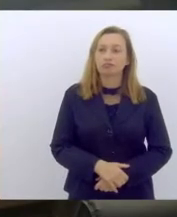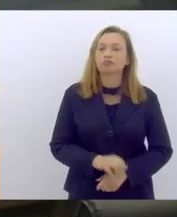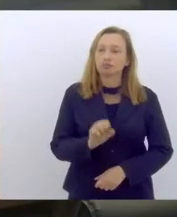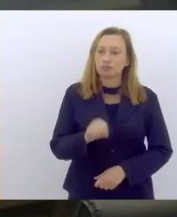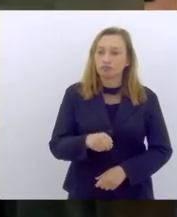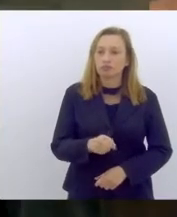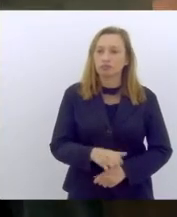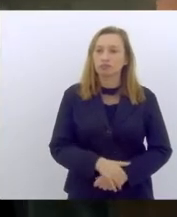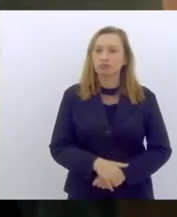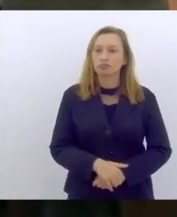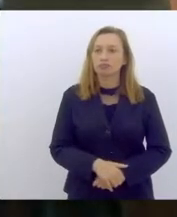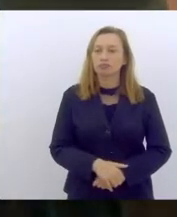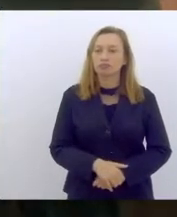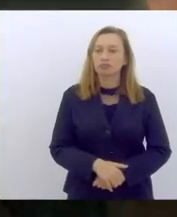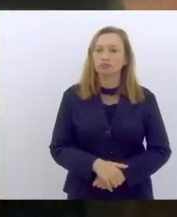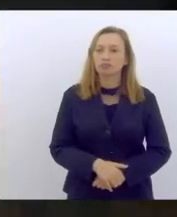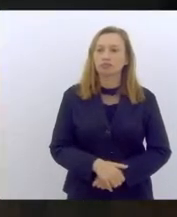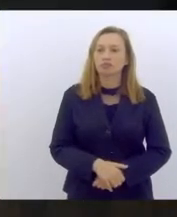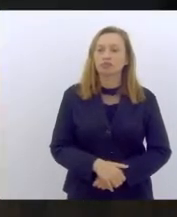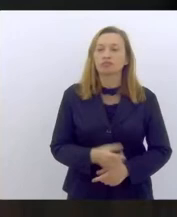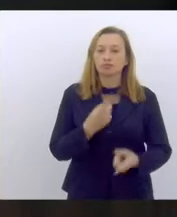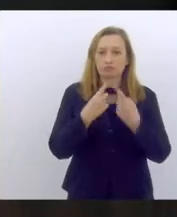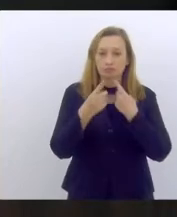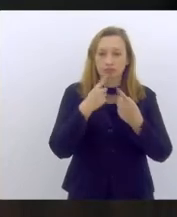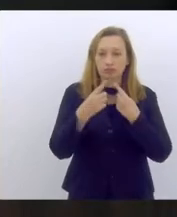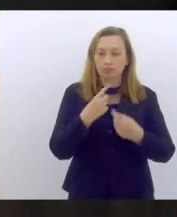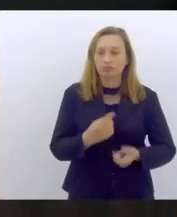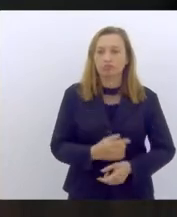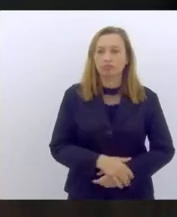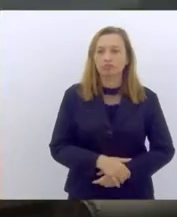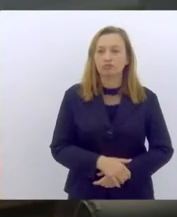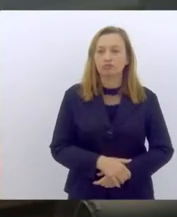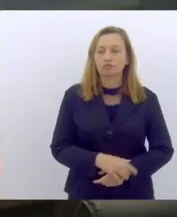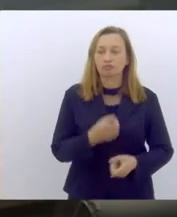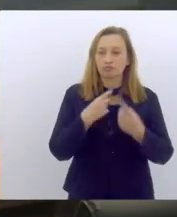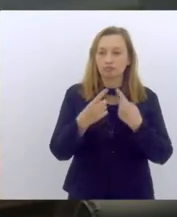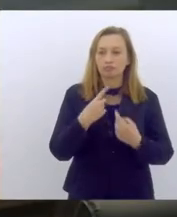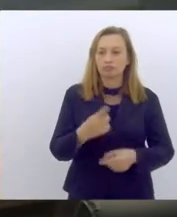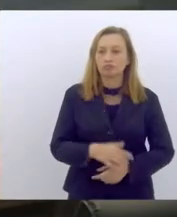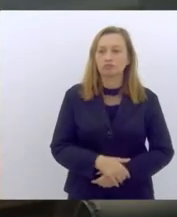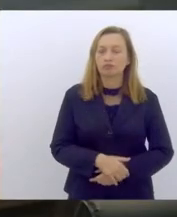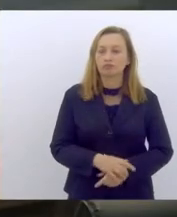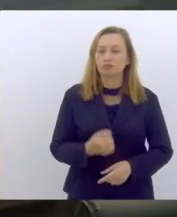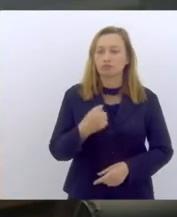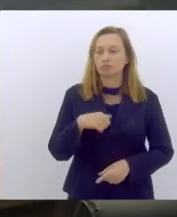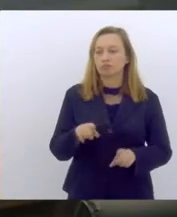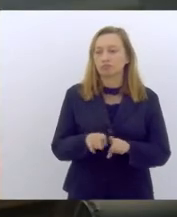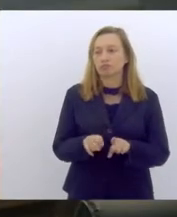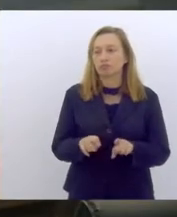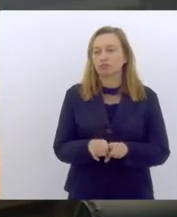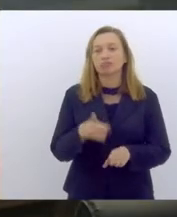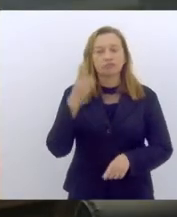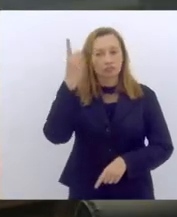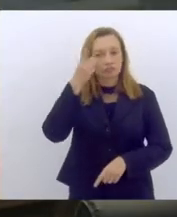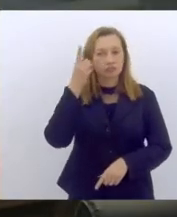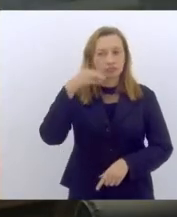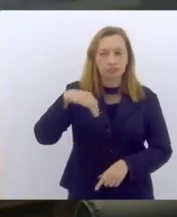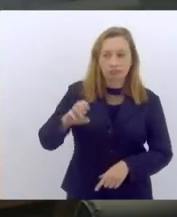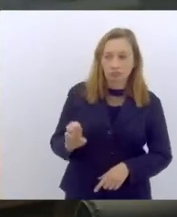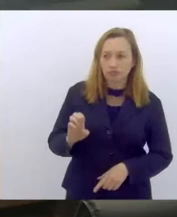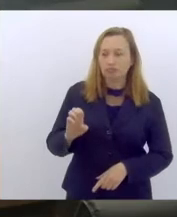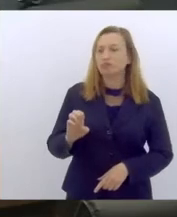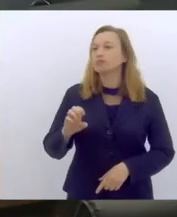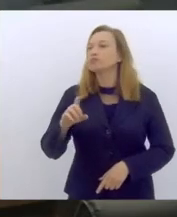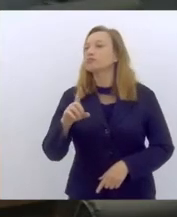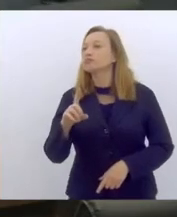favorável os pareceres emitido em discussão para discutir também para discutida em